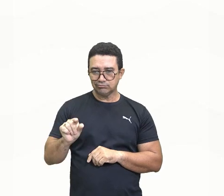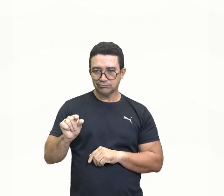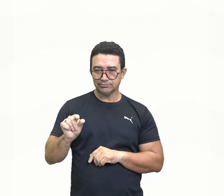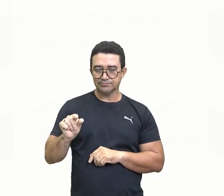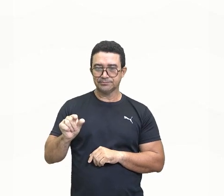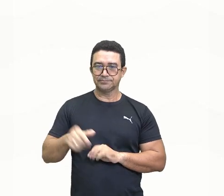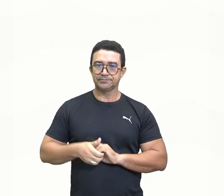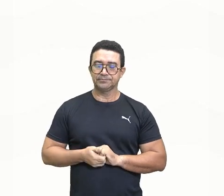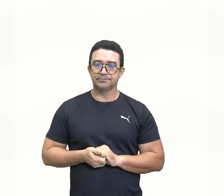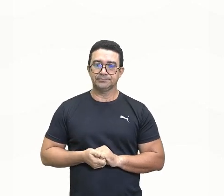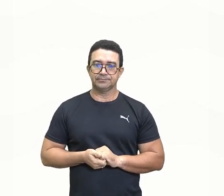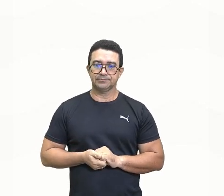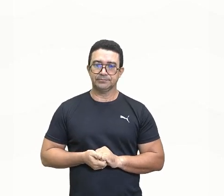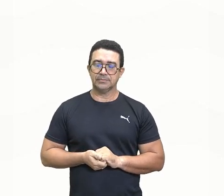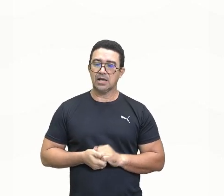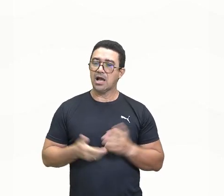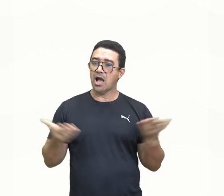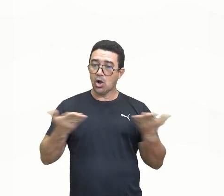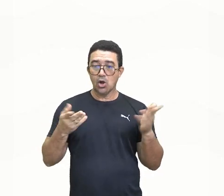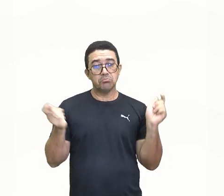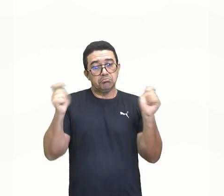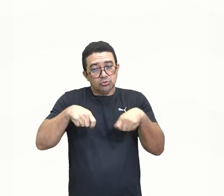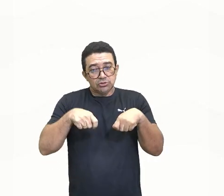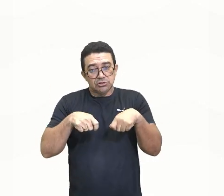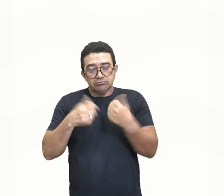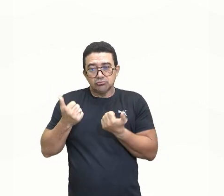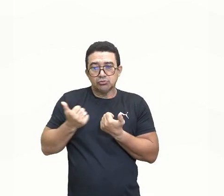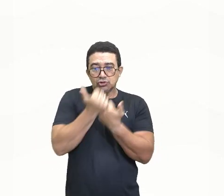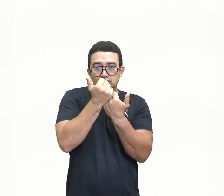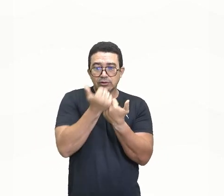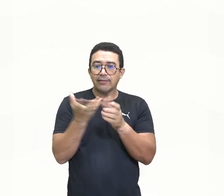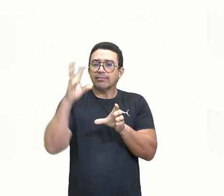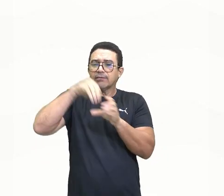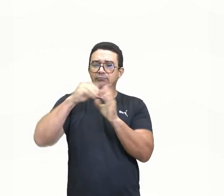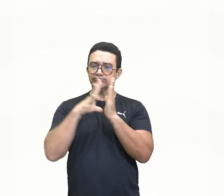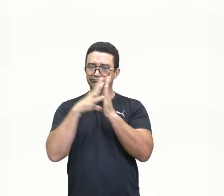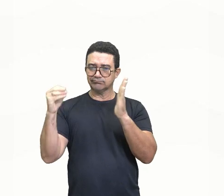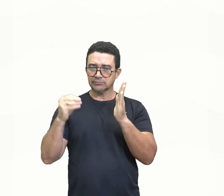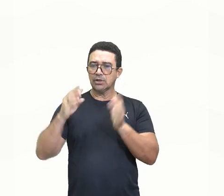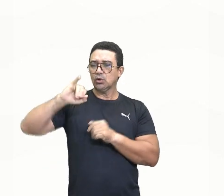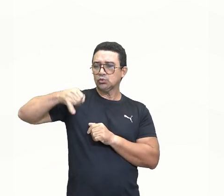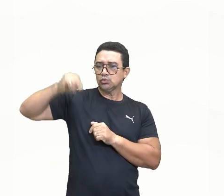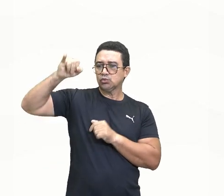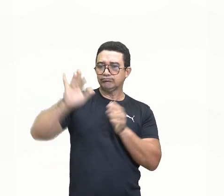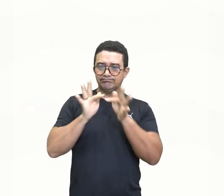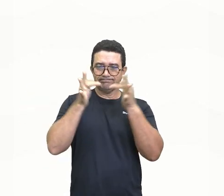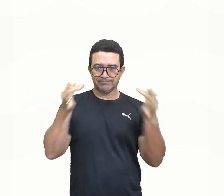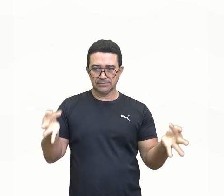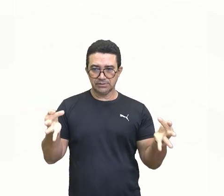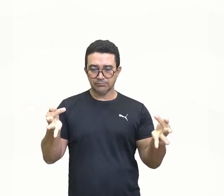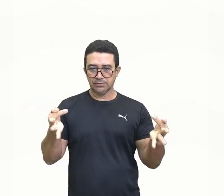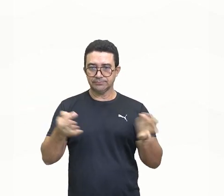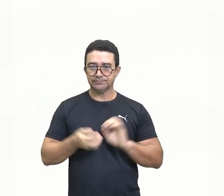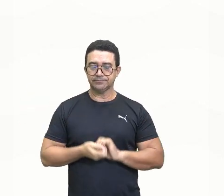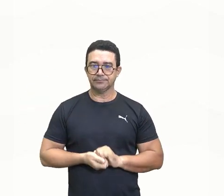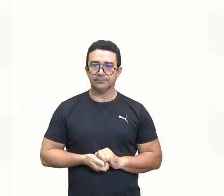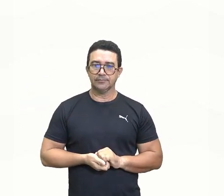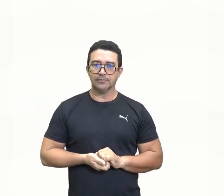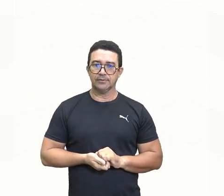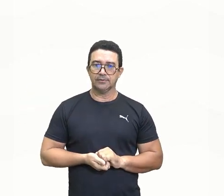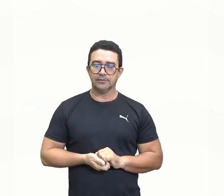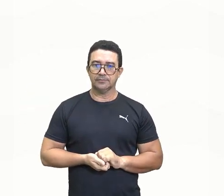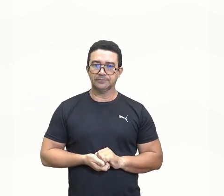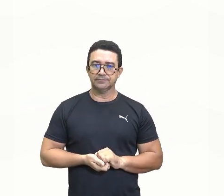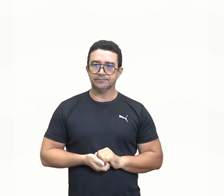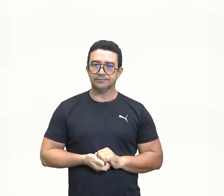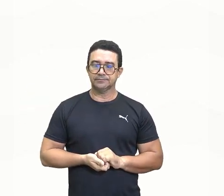0,03. Agora, nós podemos substituir na expressão de juros simples, ok? Vamos colocar esses valores lá. Então, ficará da